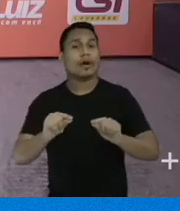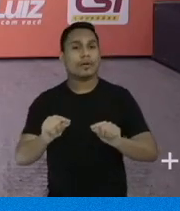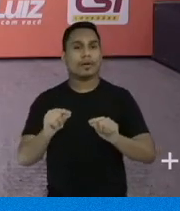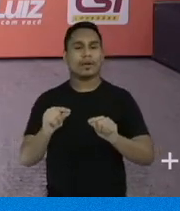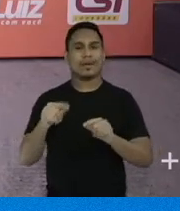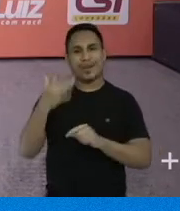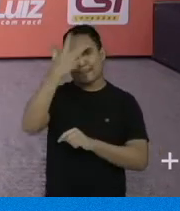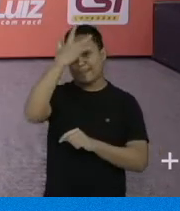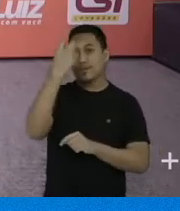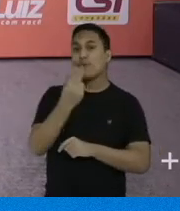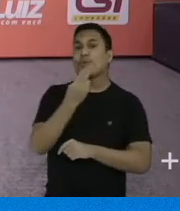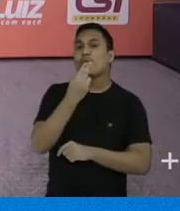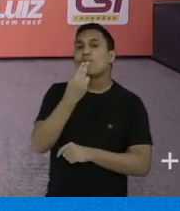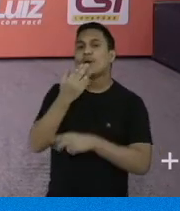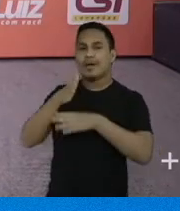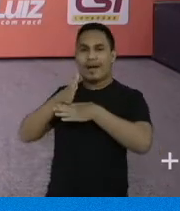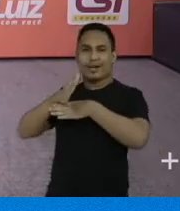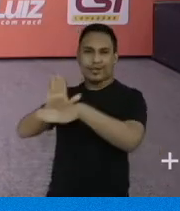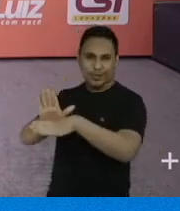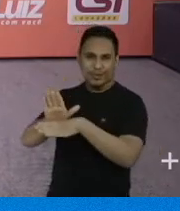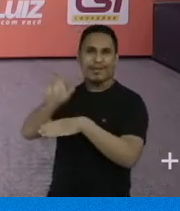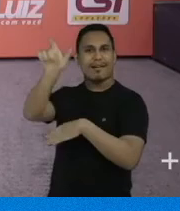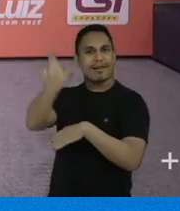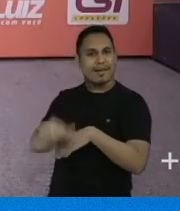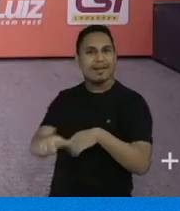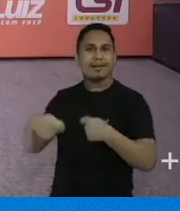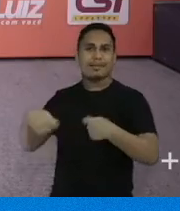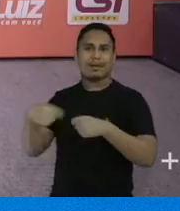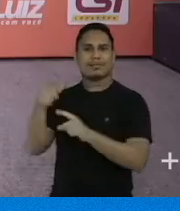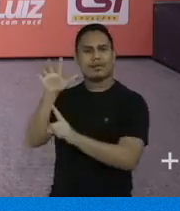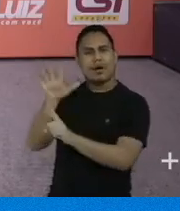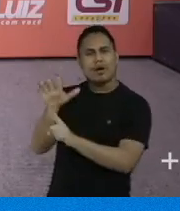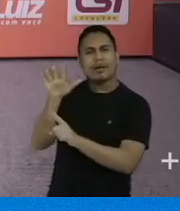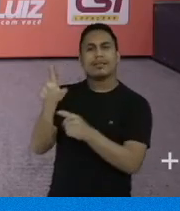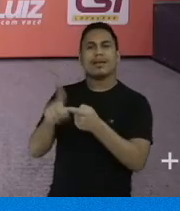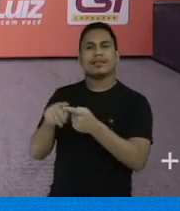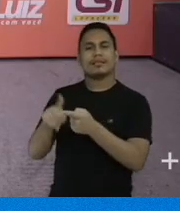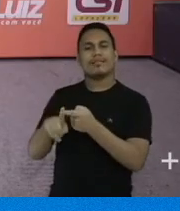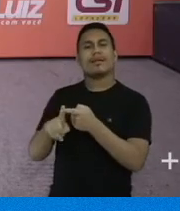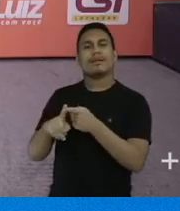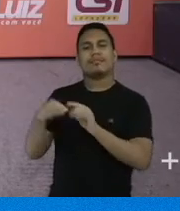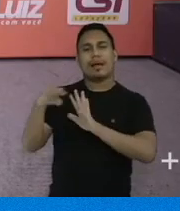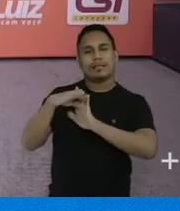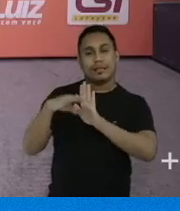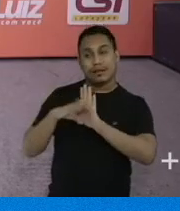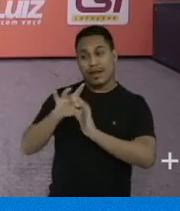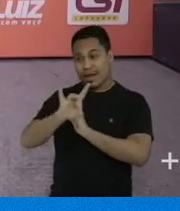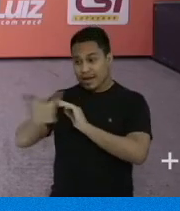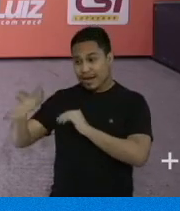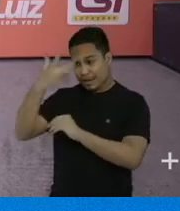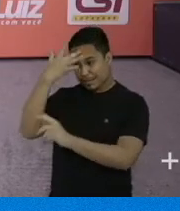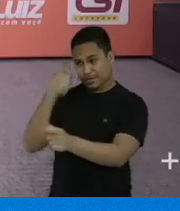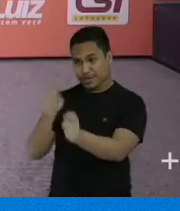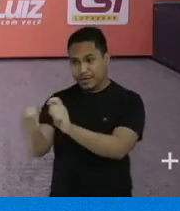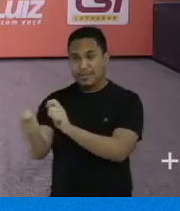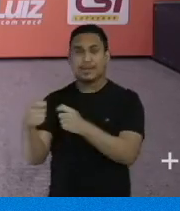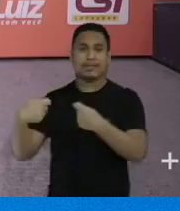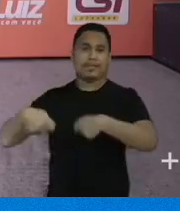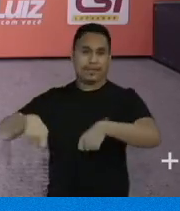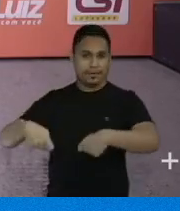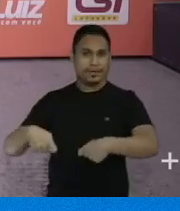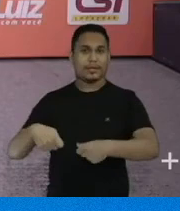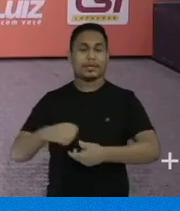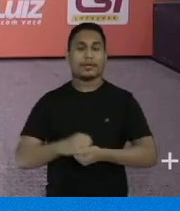auxílio de um nutricionista que possa orientar e adequar isso a cada pessoa. Em geral, um